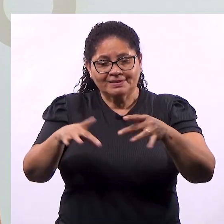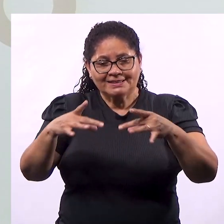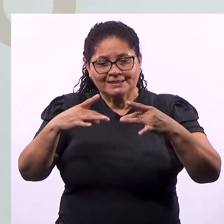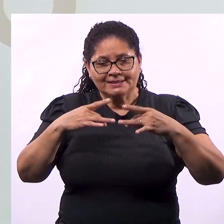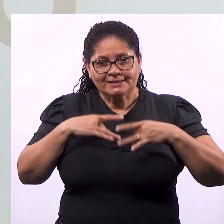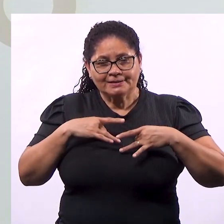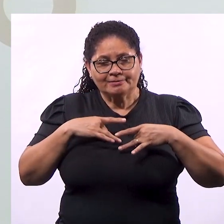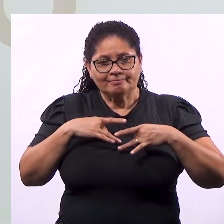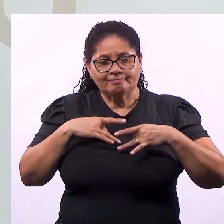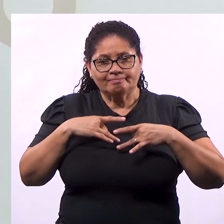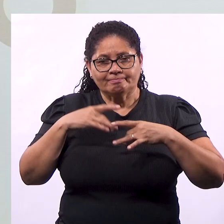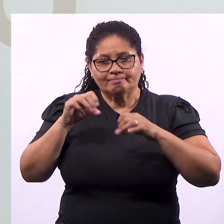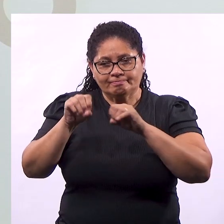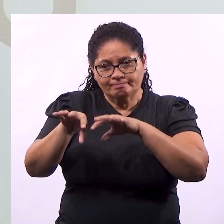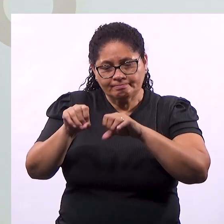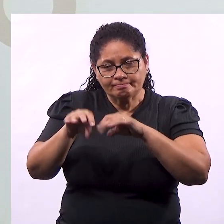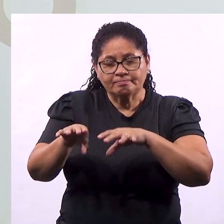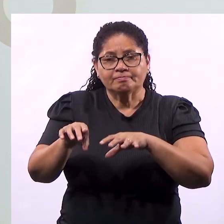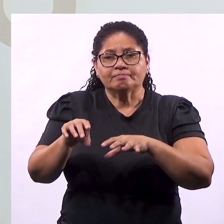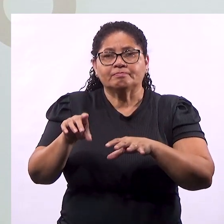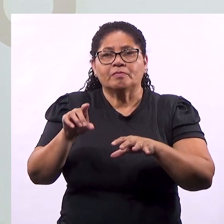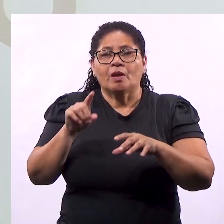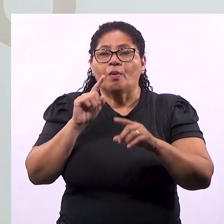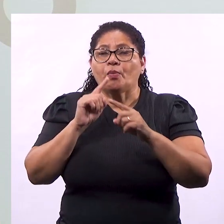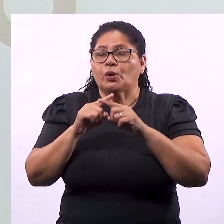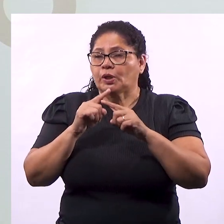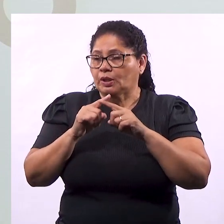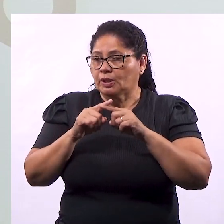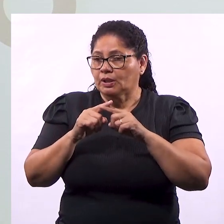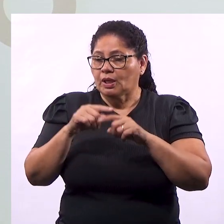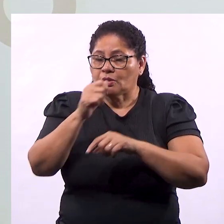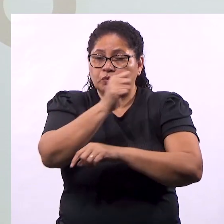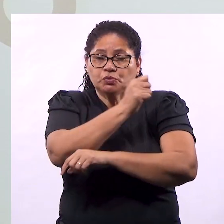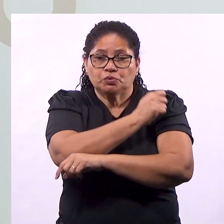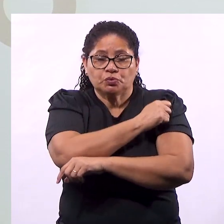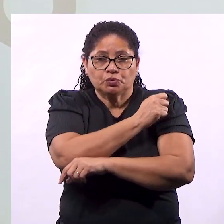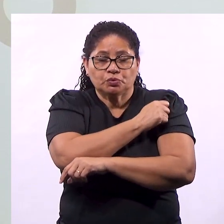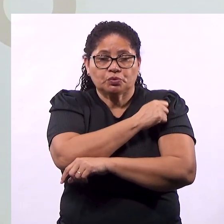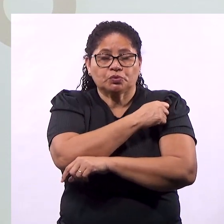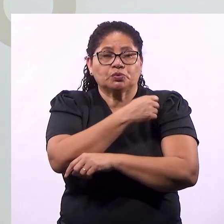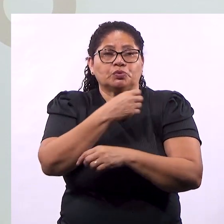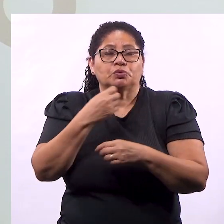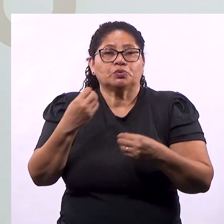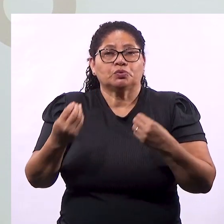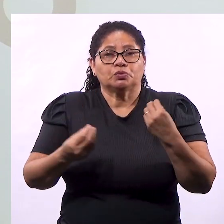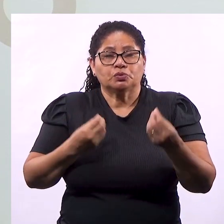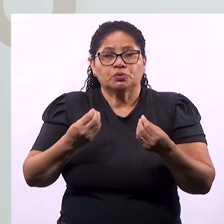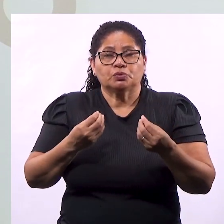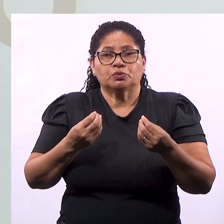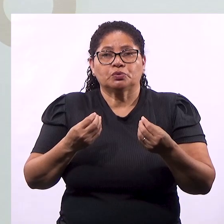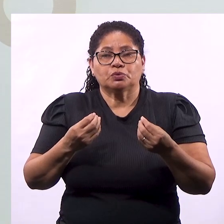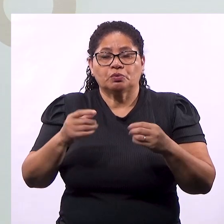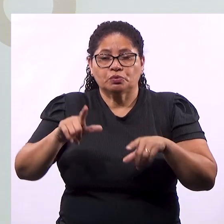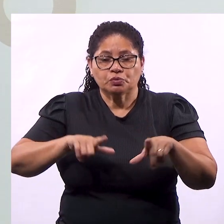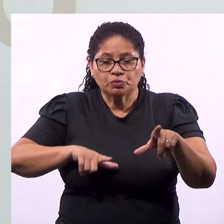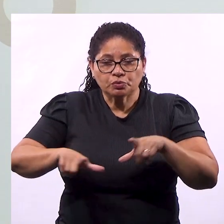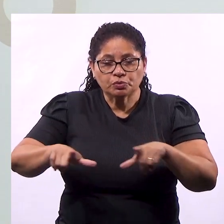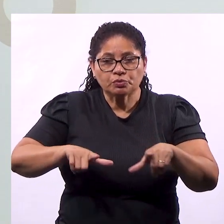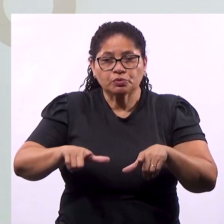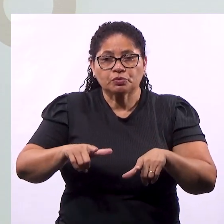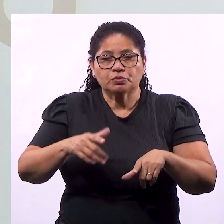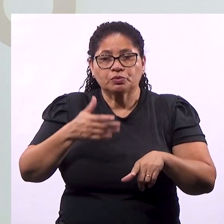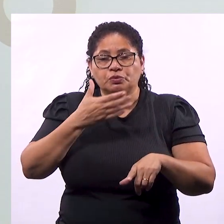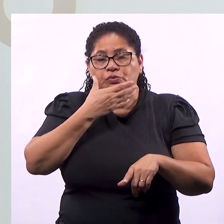foi incorporada no sistema educacional prevendo que como que alunos Como que o servidores